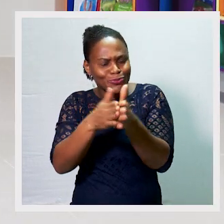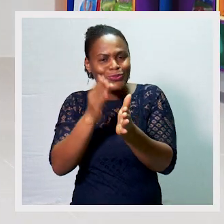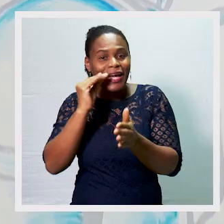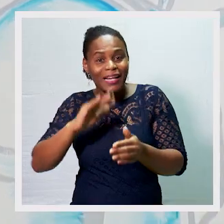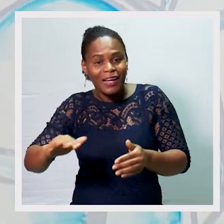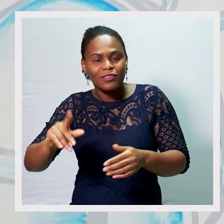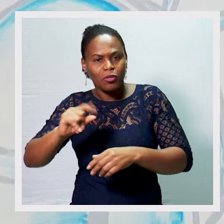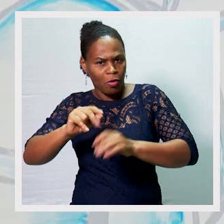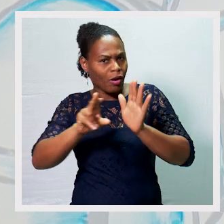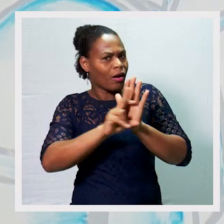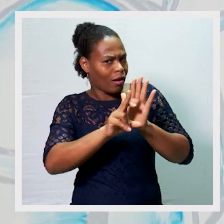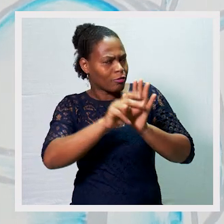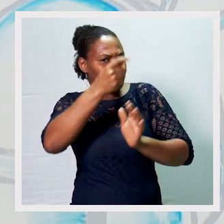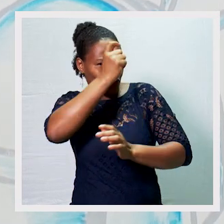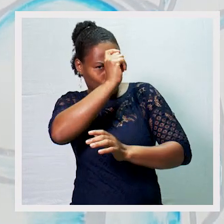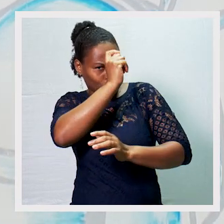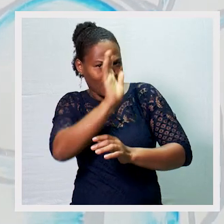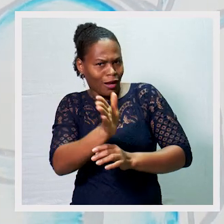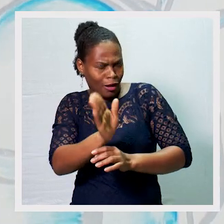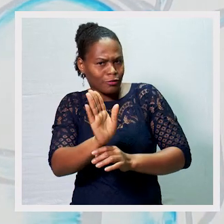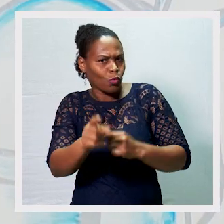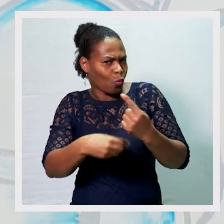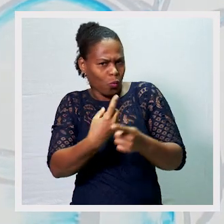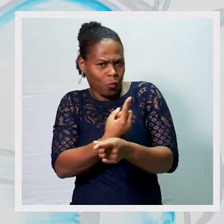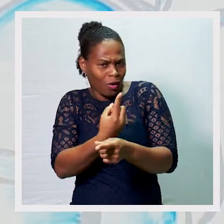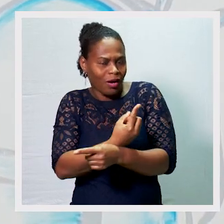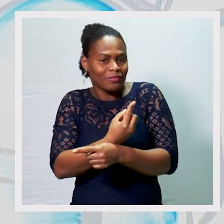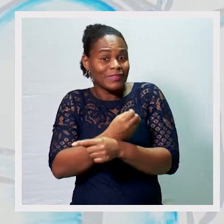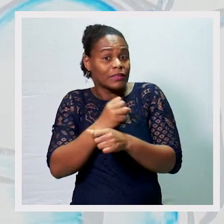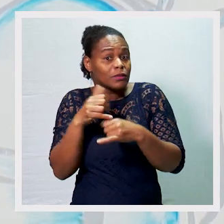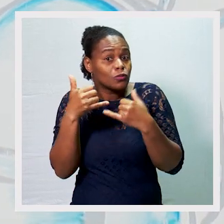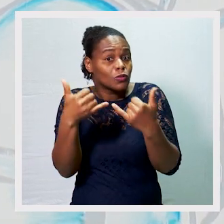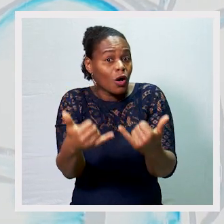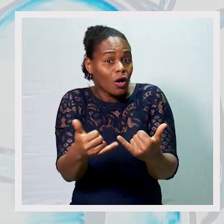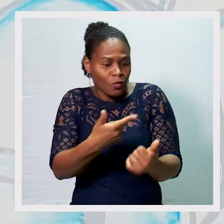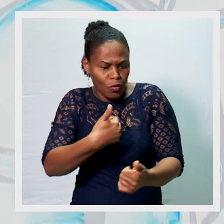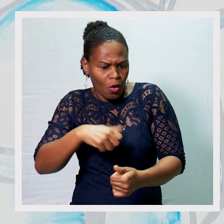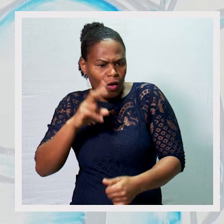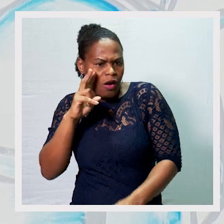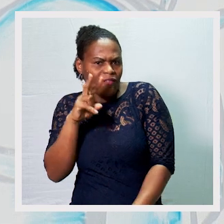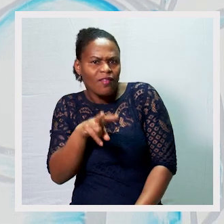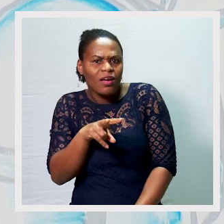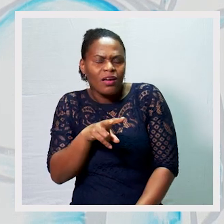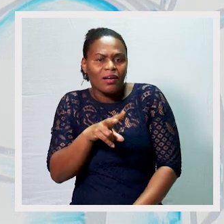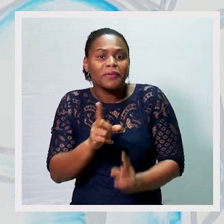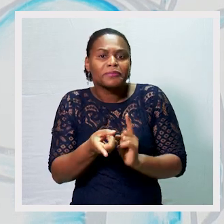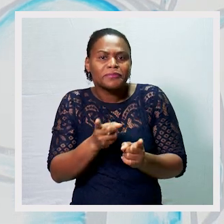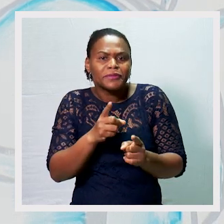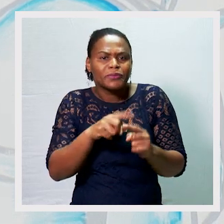crianças, respeitava as regras e por aí fora. E, de seguida, nós vamos ver